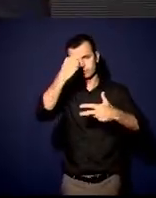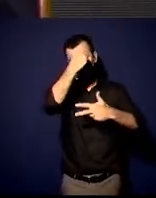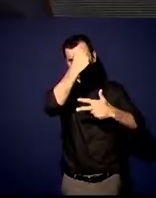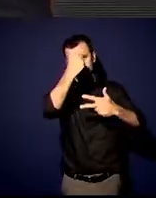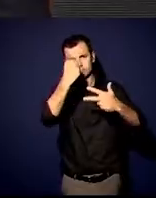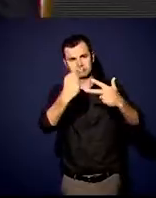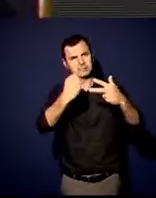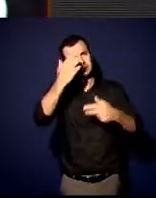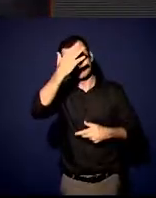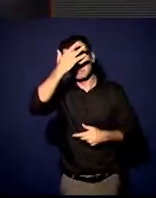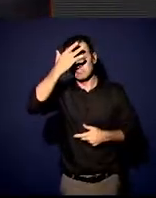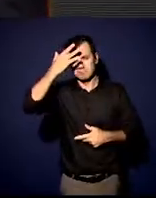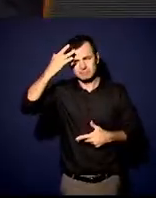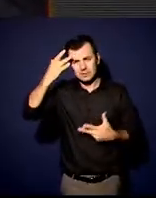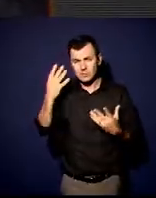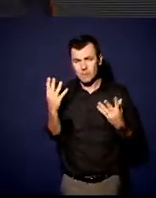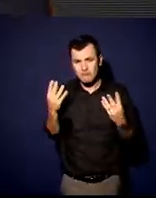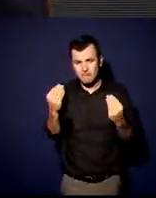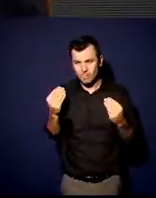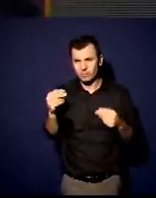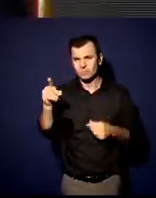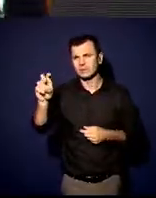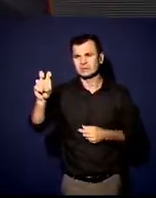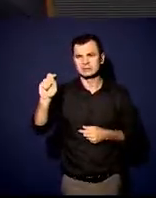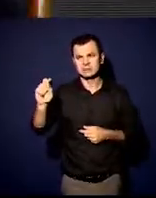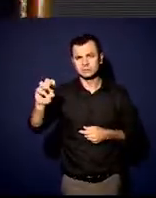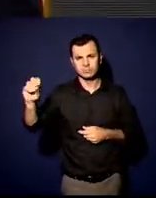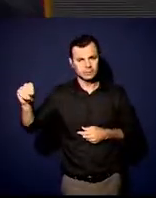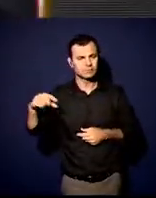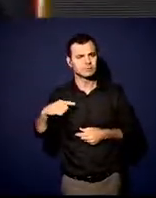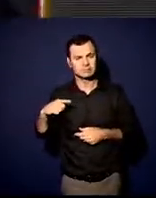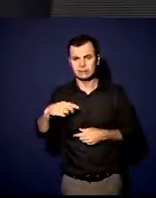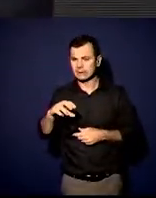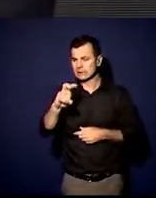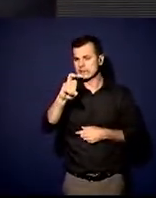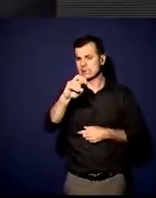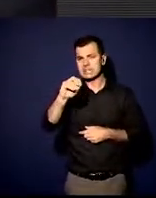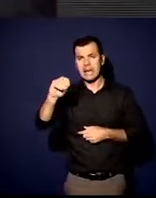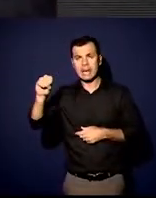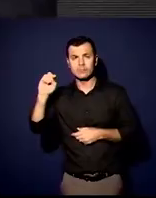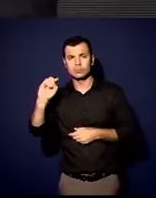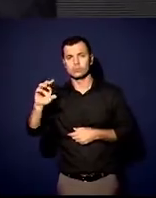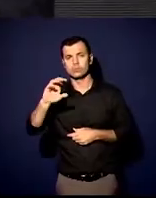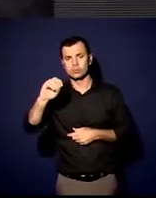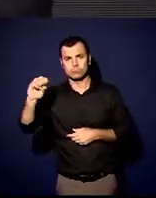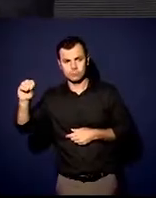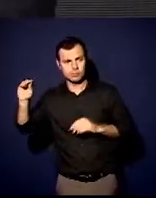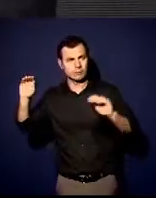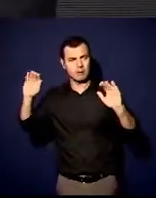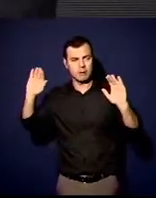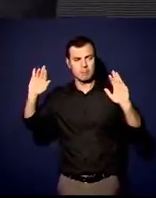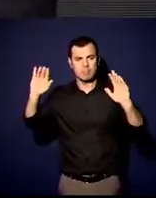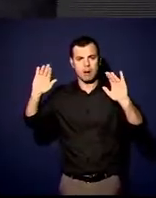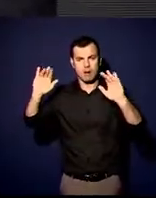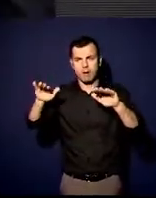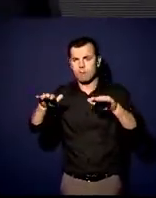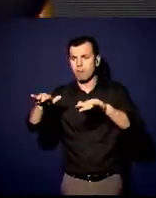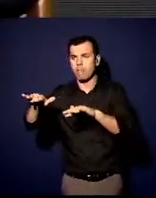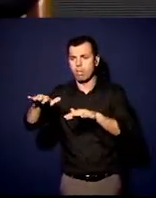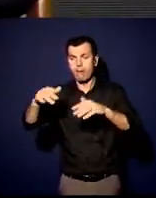milhares de pessoas não de 5 mil 200 mil 500 mil nós não tínhamos o histórico de violência